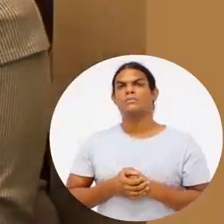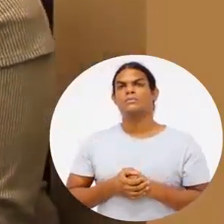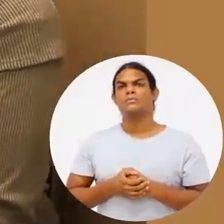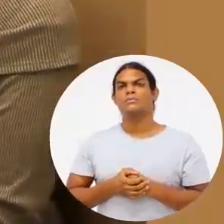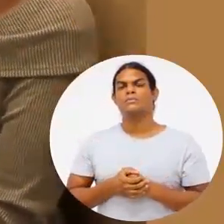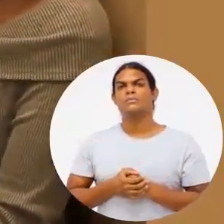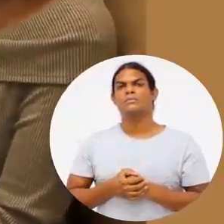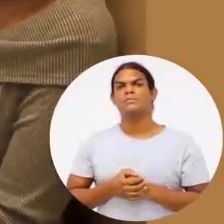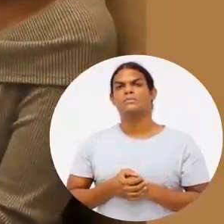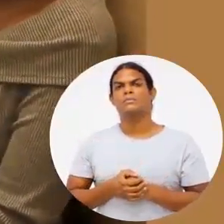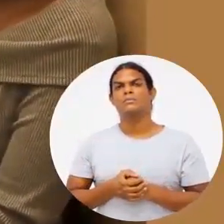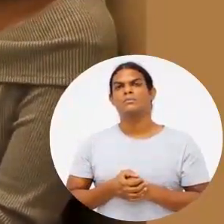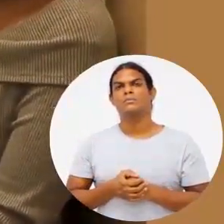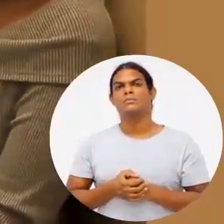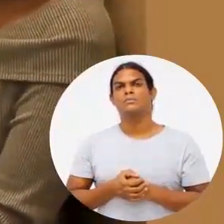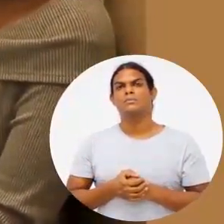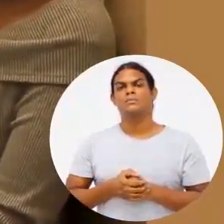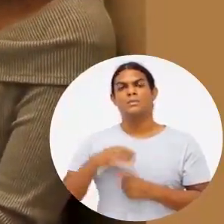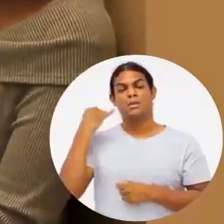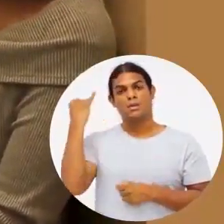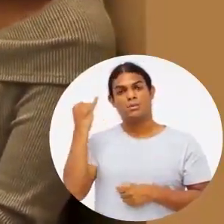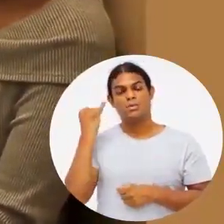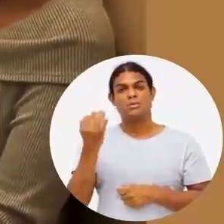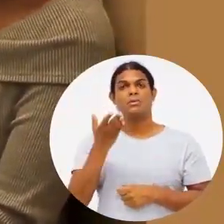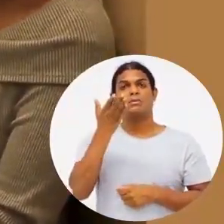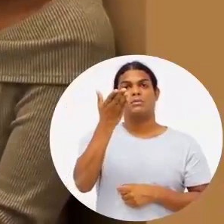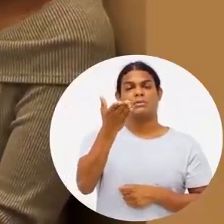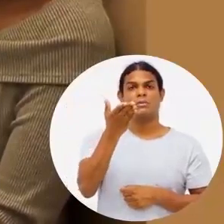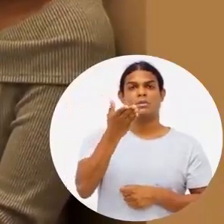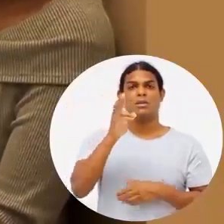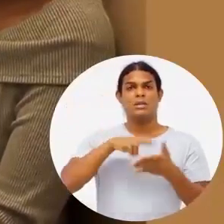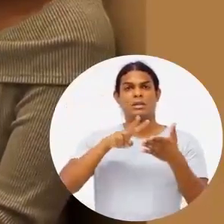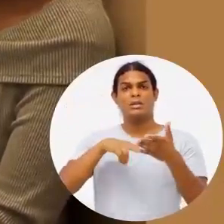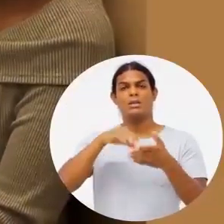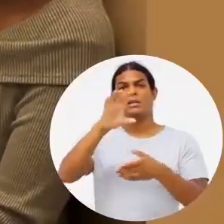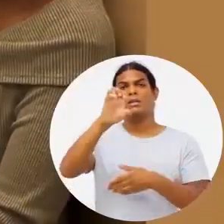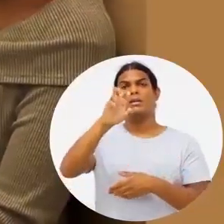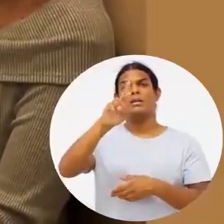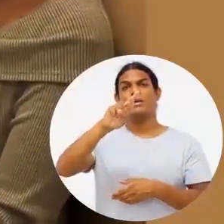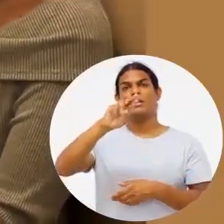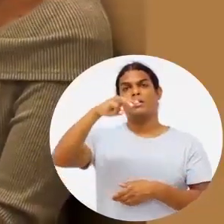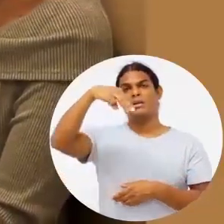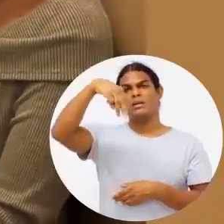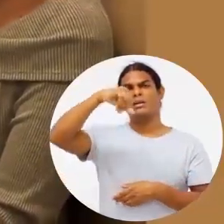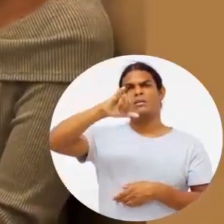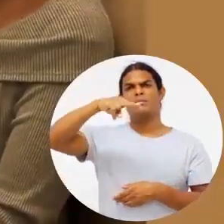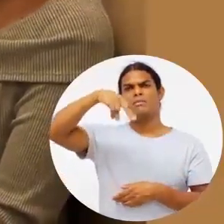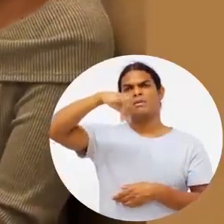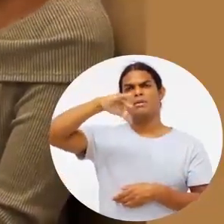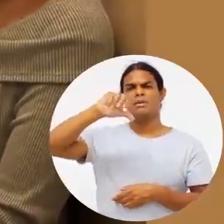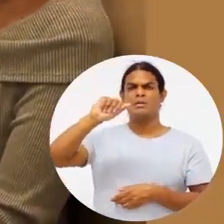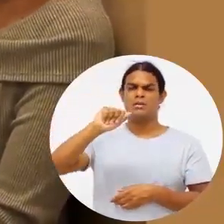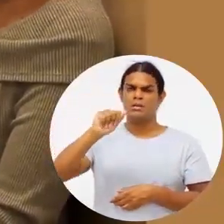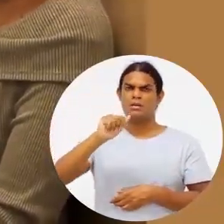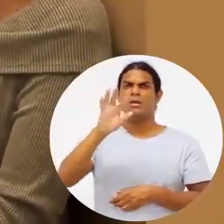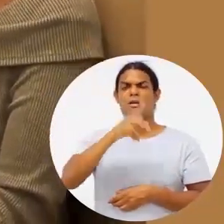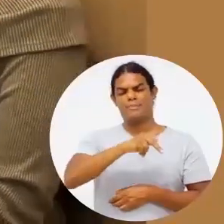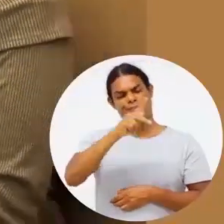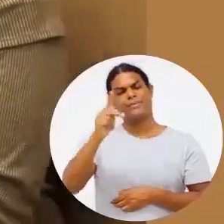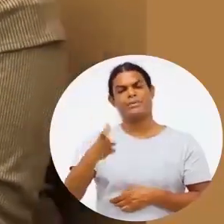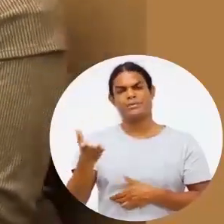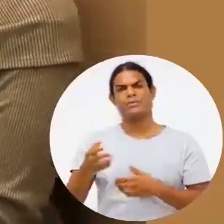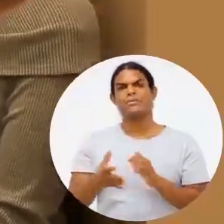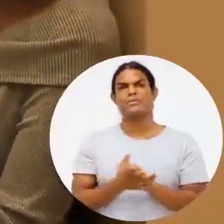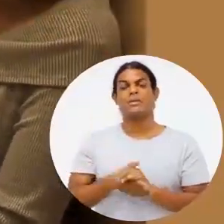pesquisa complementar, que procurem, né, acessar os trabalhos da professora Hermínia. Vai precisar um pouco de inglês, né, porque eles estão em inglês. Ou quem sabe, né, a professora